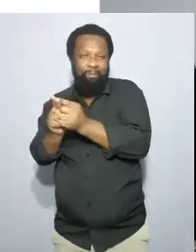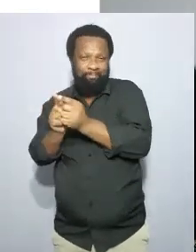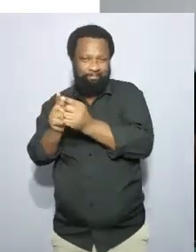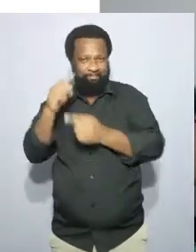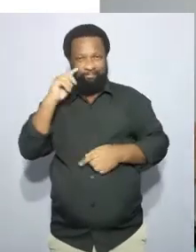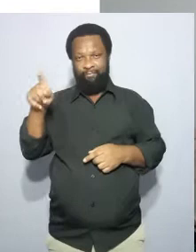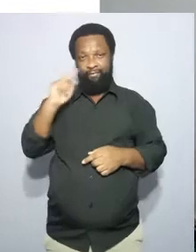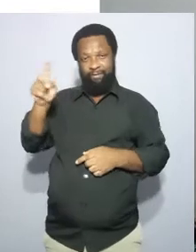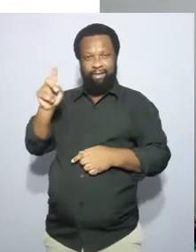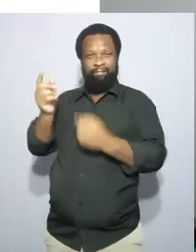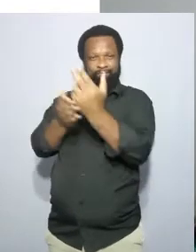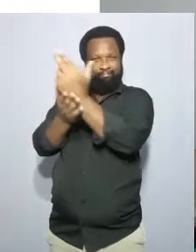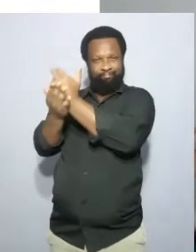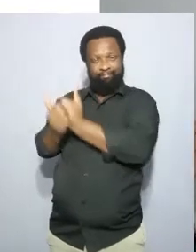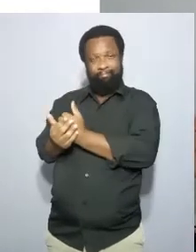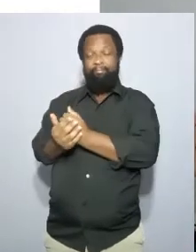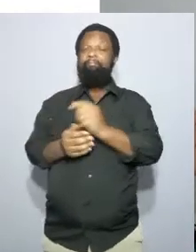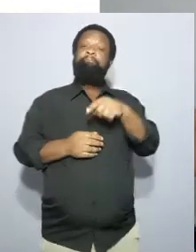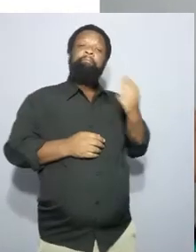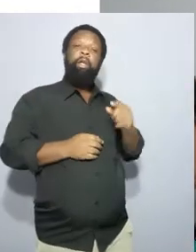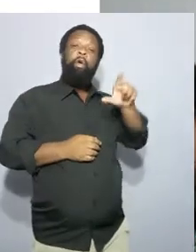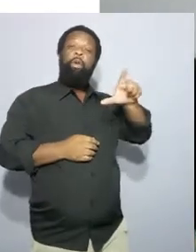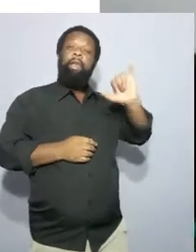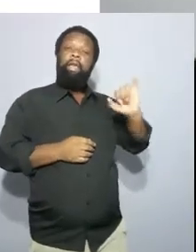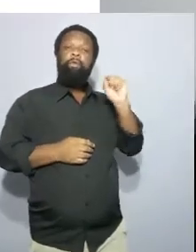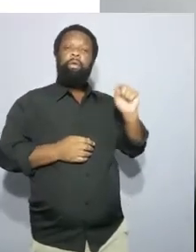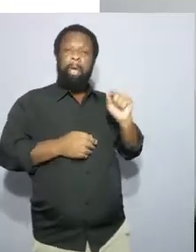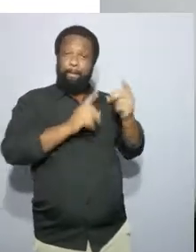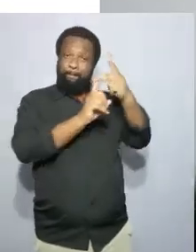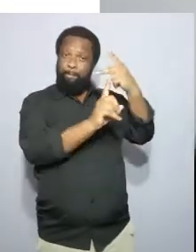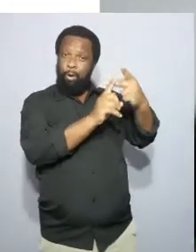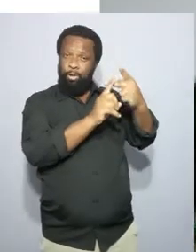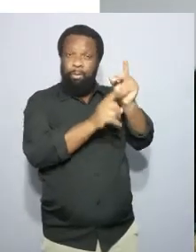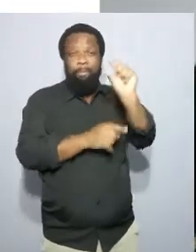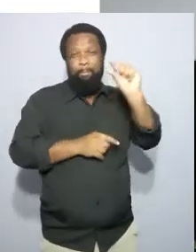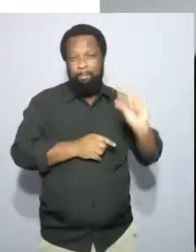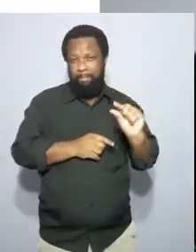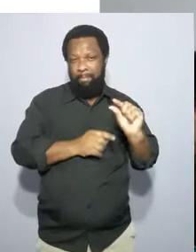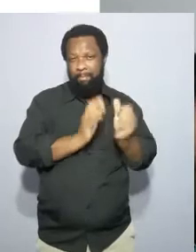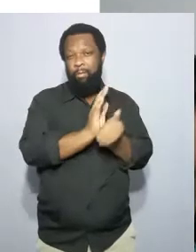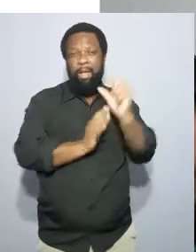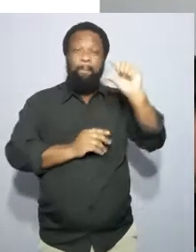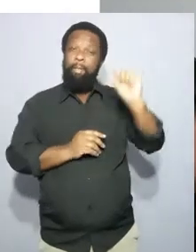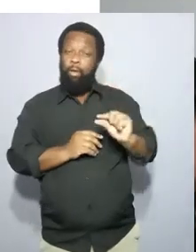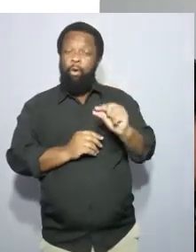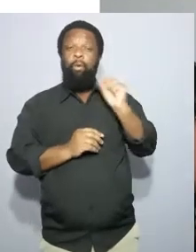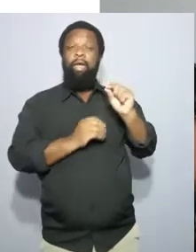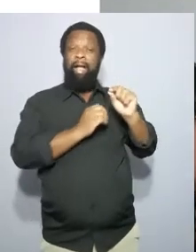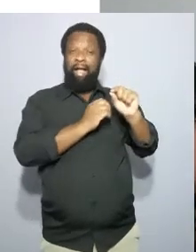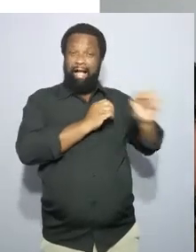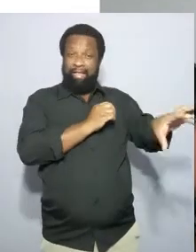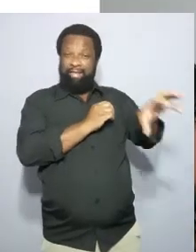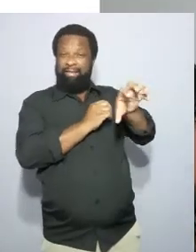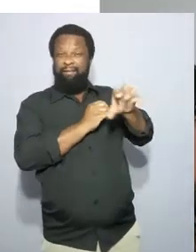seta. Consequentemente, o lítio, por ter menos prótons, a atração dos prótons